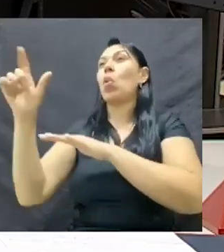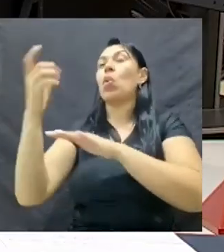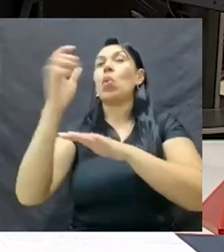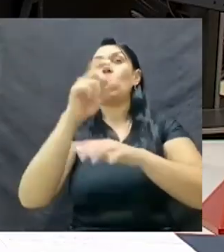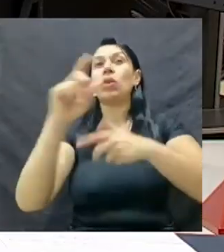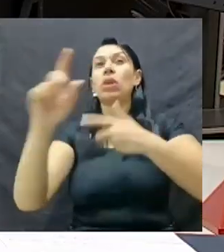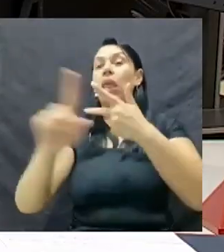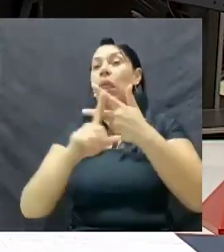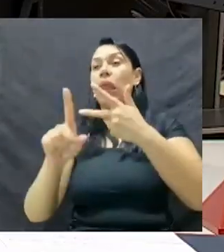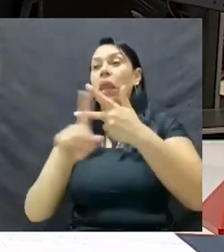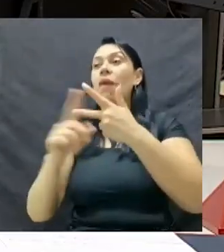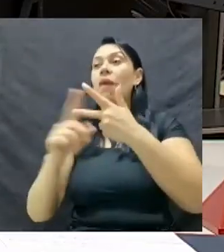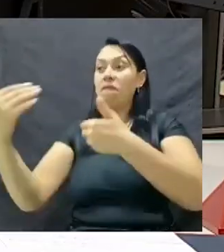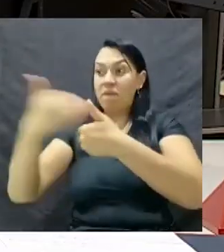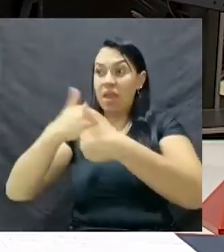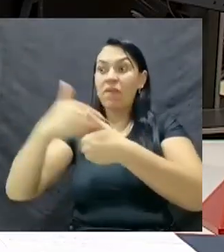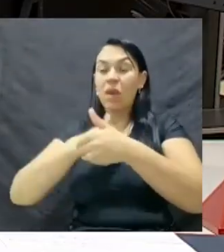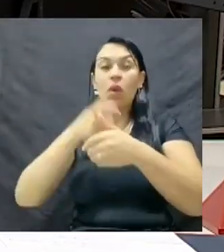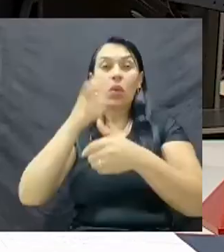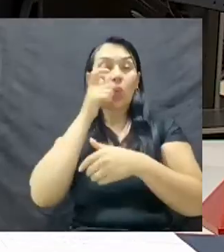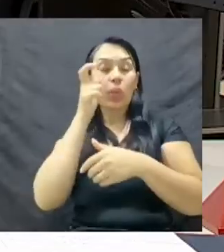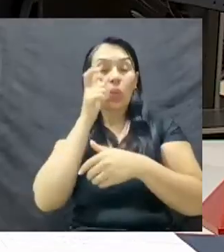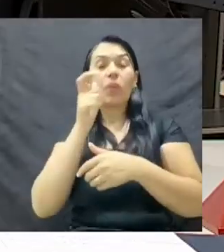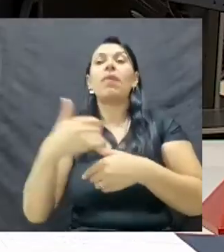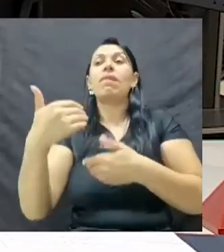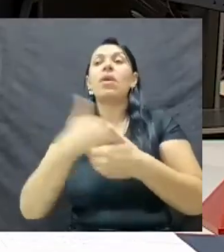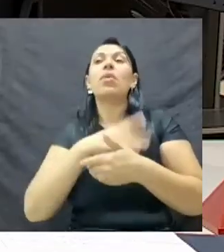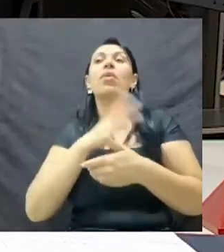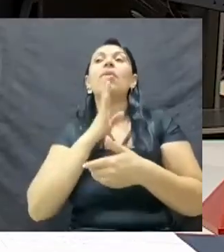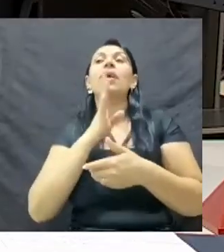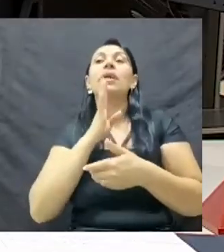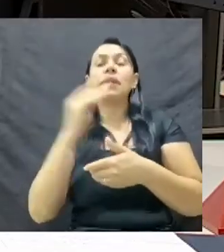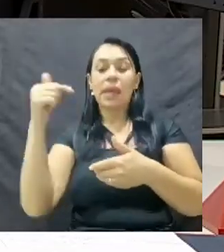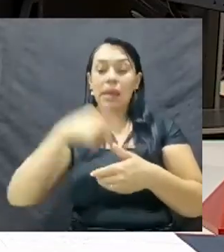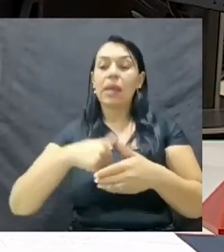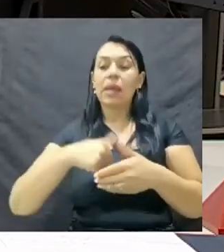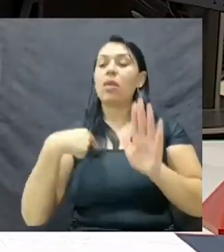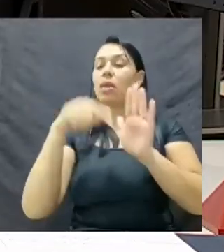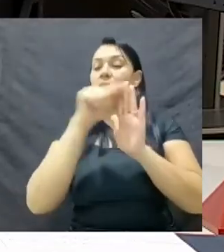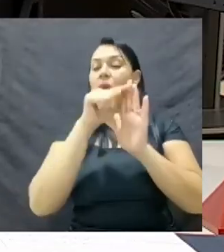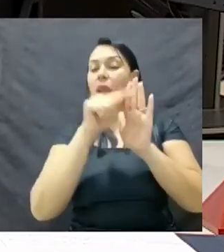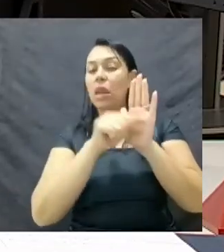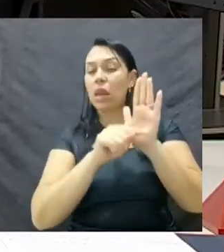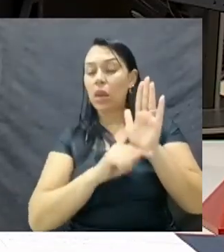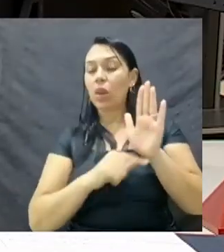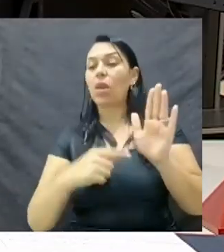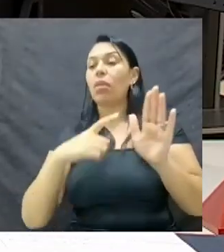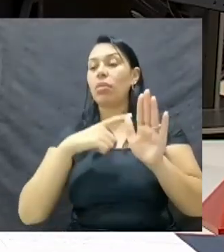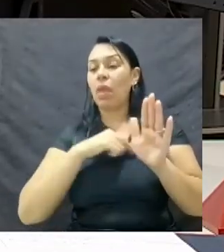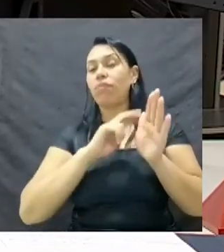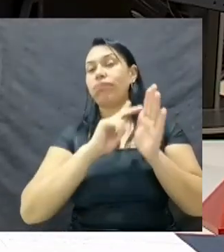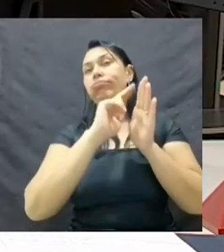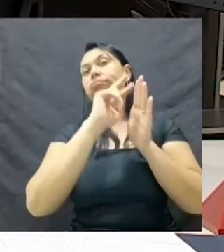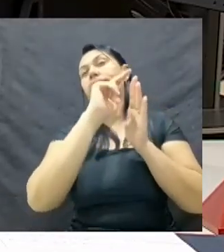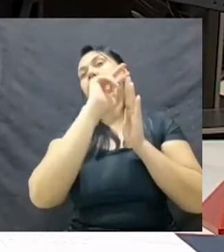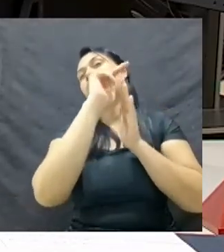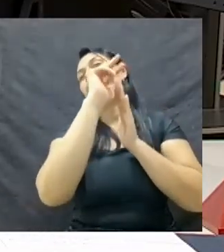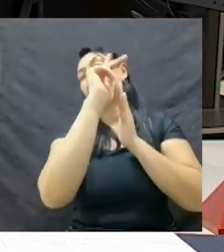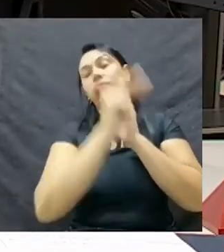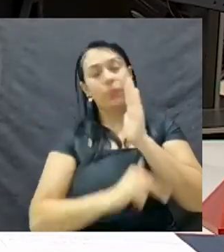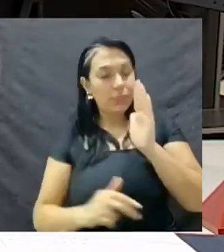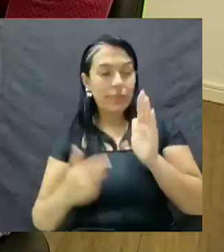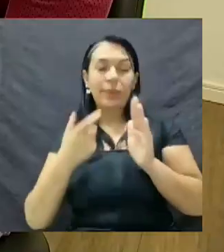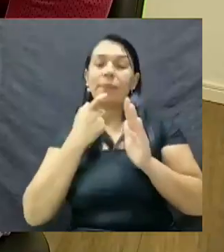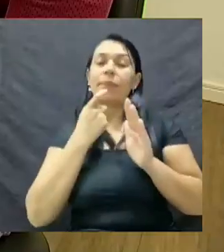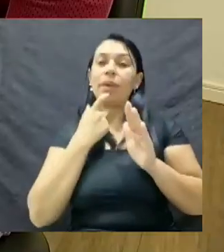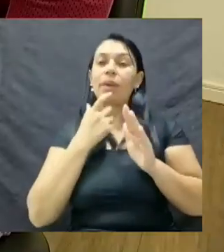do Executivo para conhecer nossas rotinas, as mais variadas rotinas. E não é à toa isso,